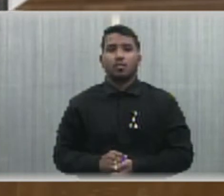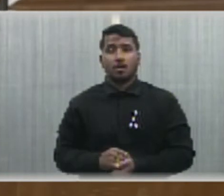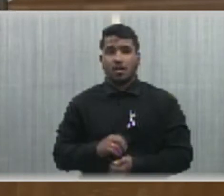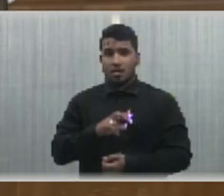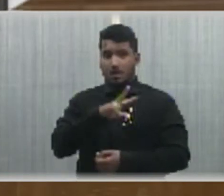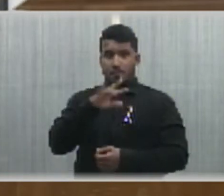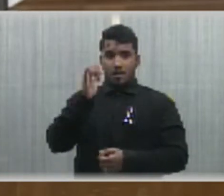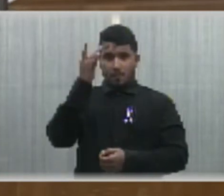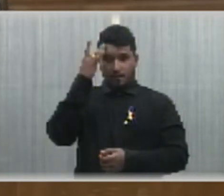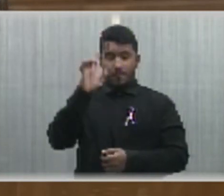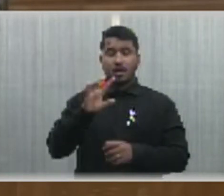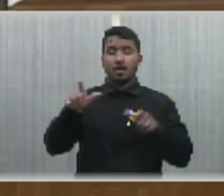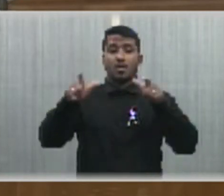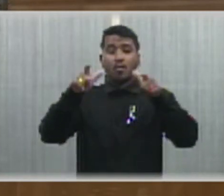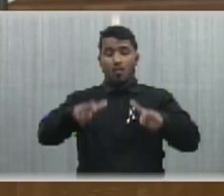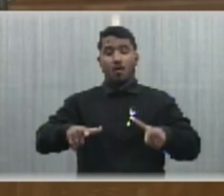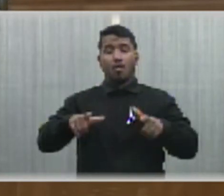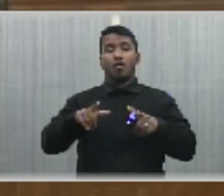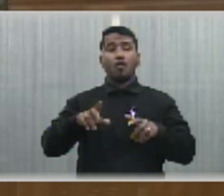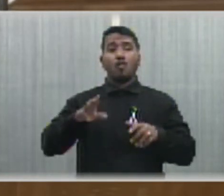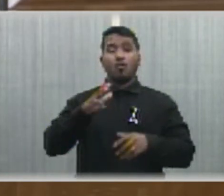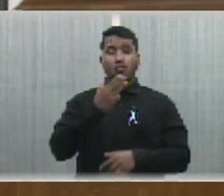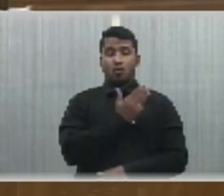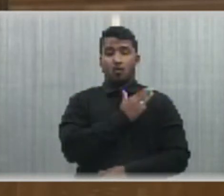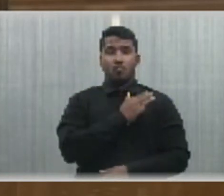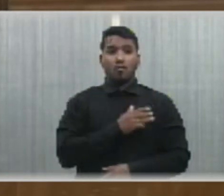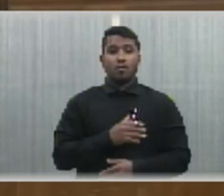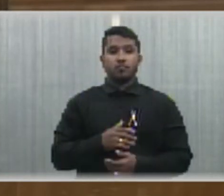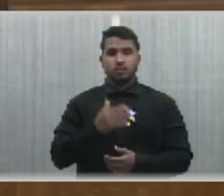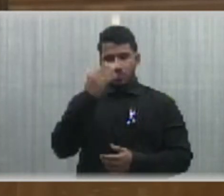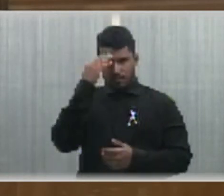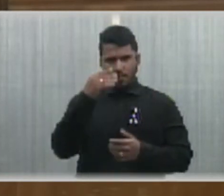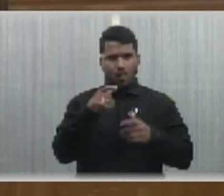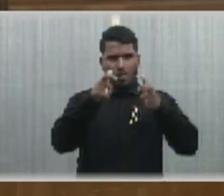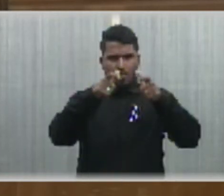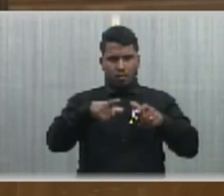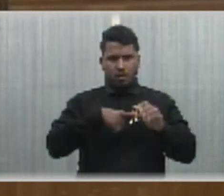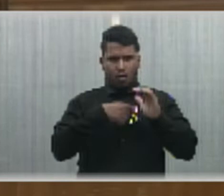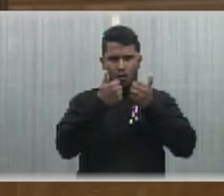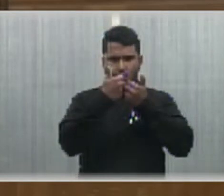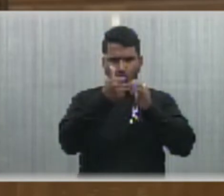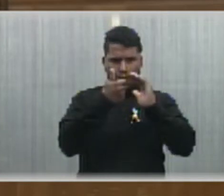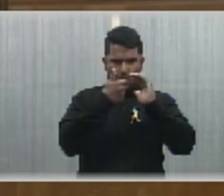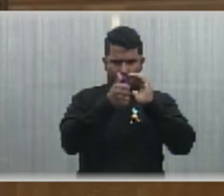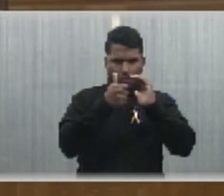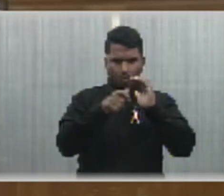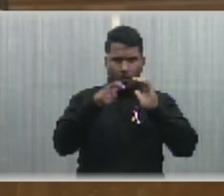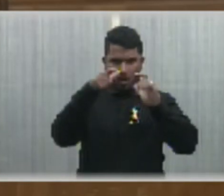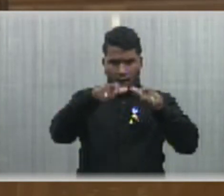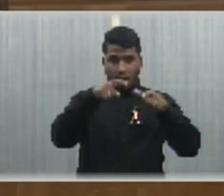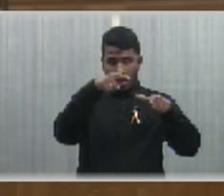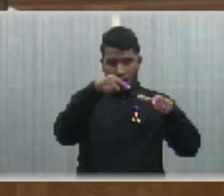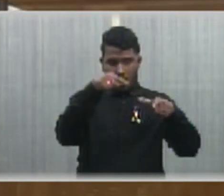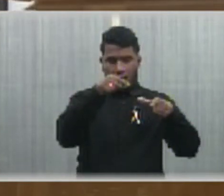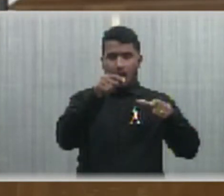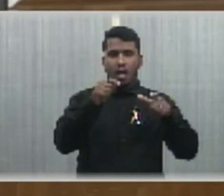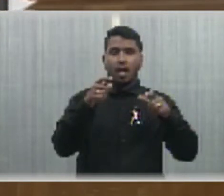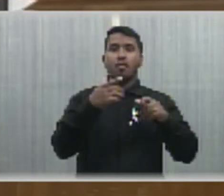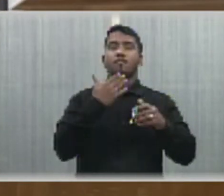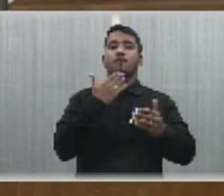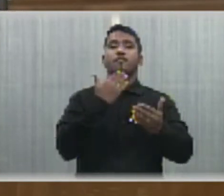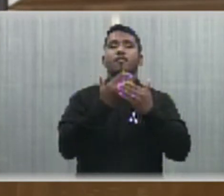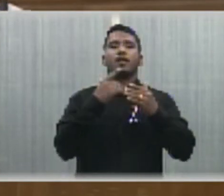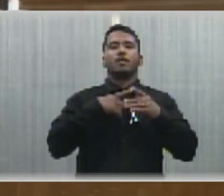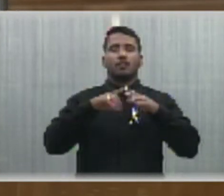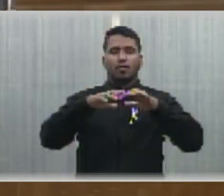a Arena do Lula, ali em frente ao terminal de ônibus do Zoobotânico, deputado Franzé. Então, imagino